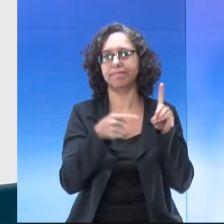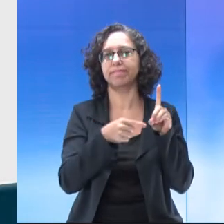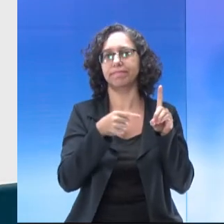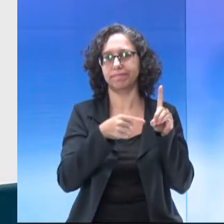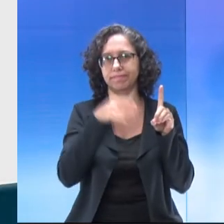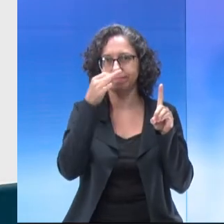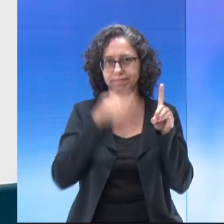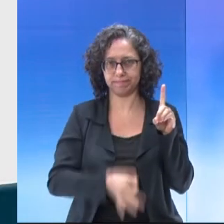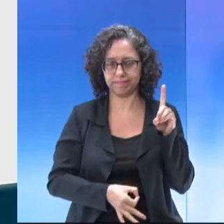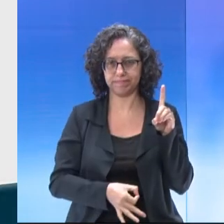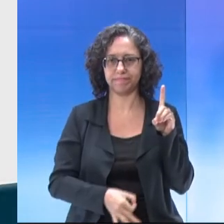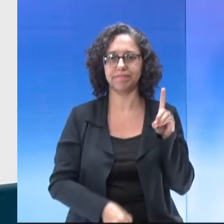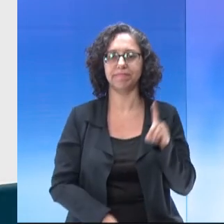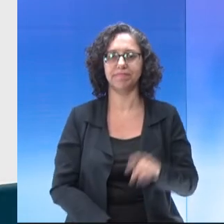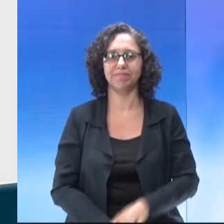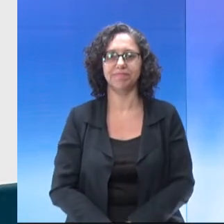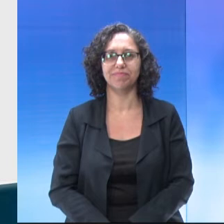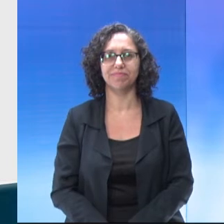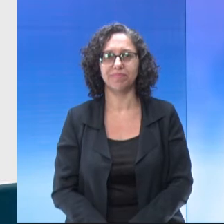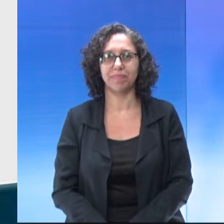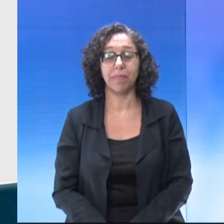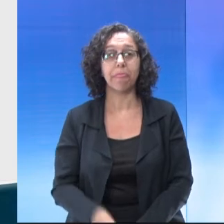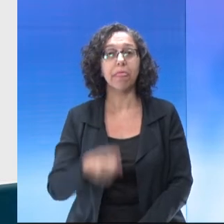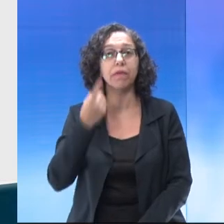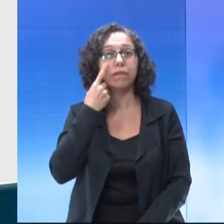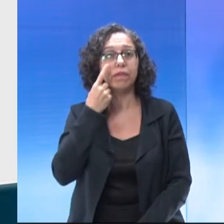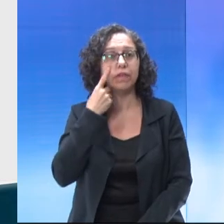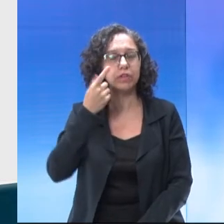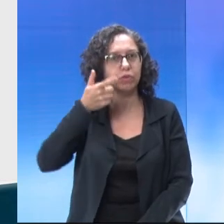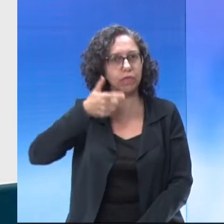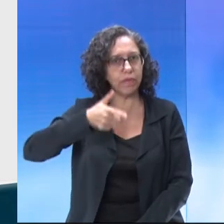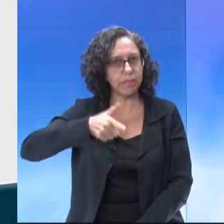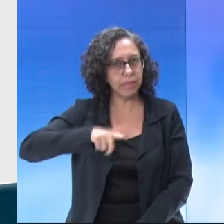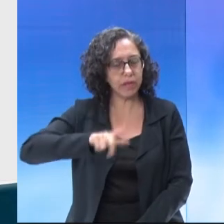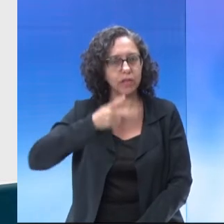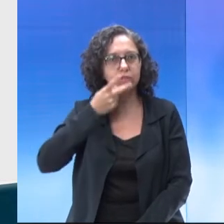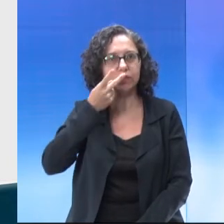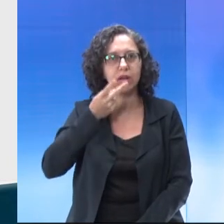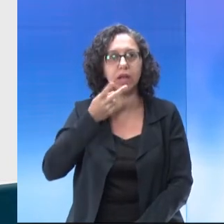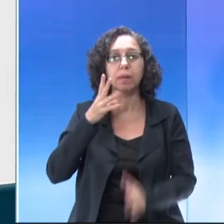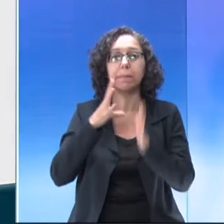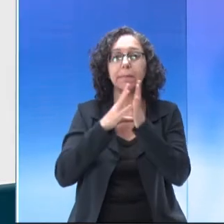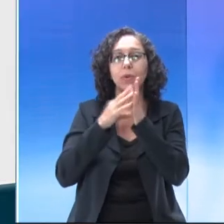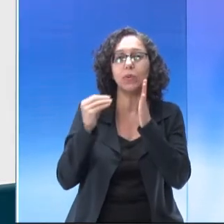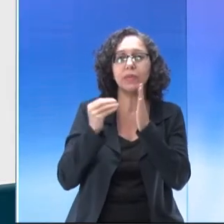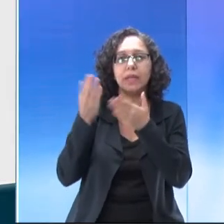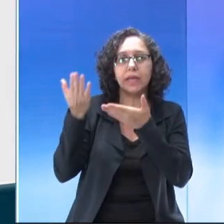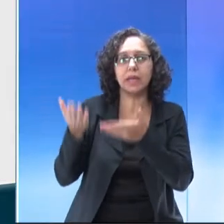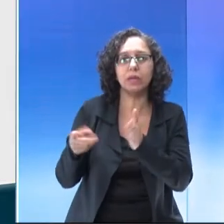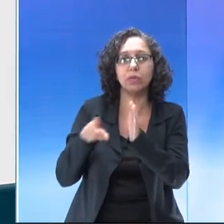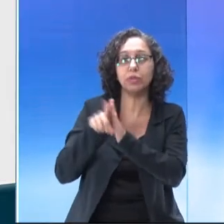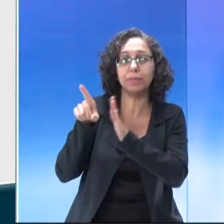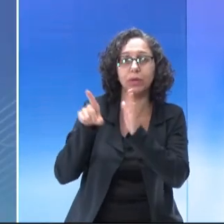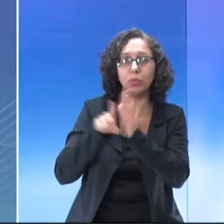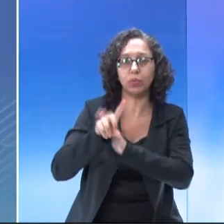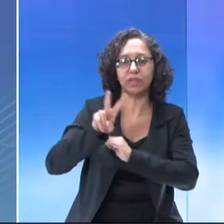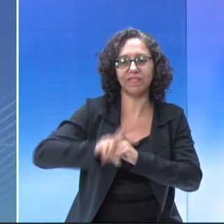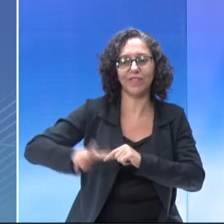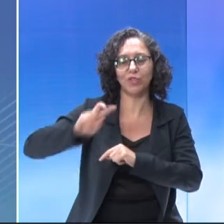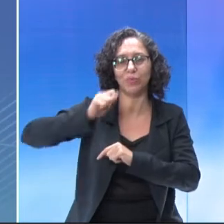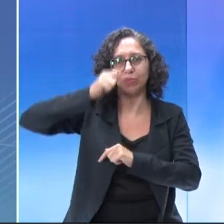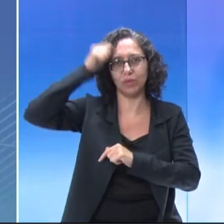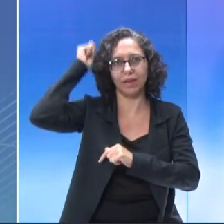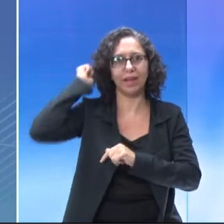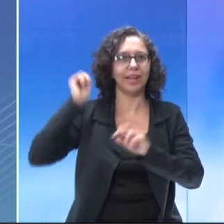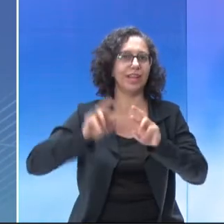estão corretas, a 1, a 2 e a 3. Observe mais uma vez, eu reforço, o modelo de